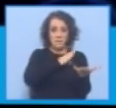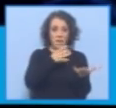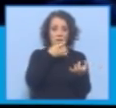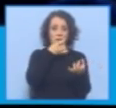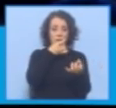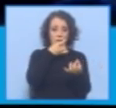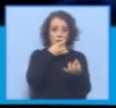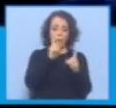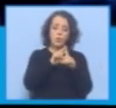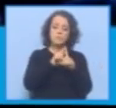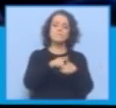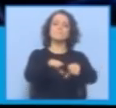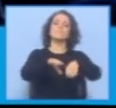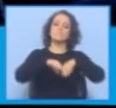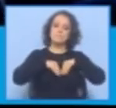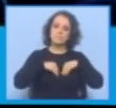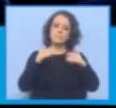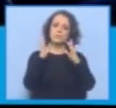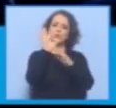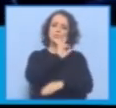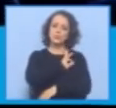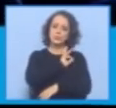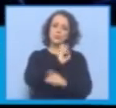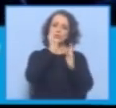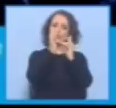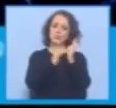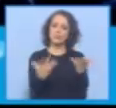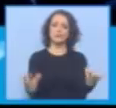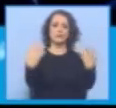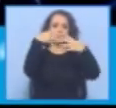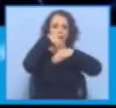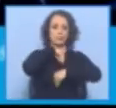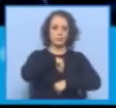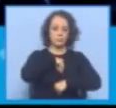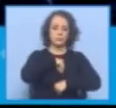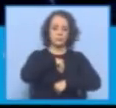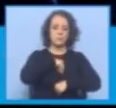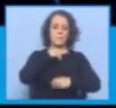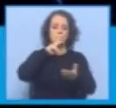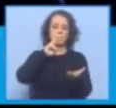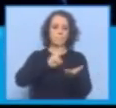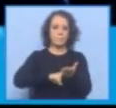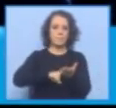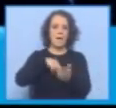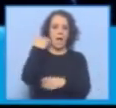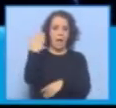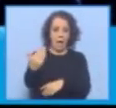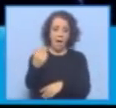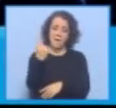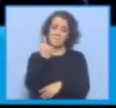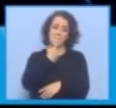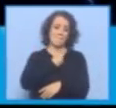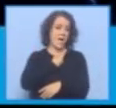por Jesus, quem se deixa topar por esta experiência de uma presença maior, não tens outra